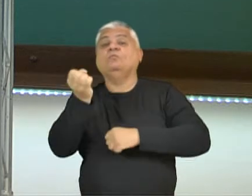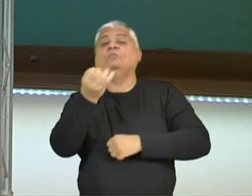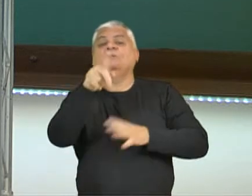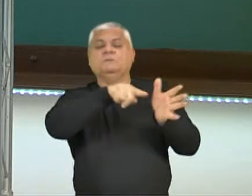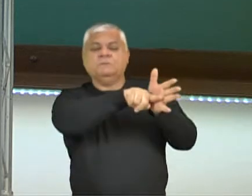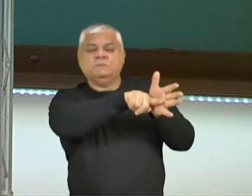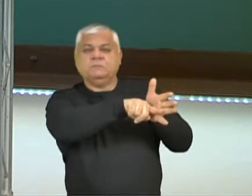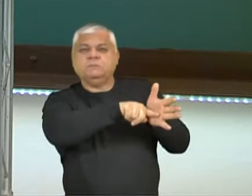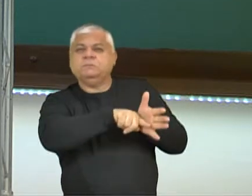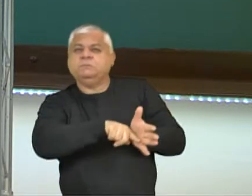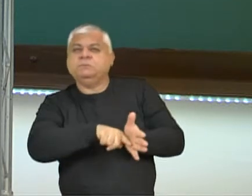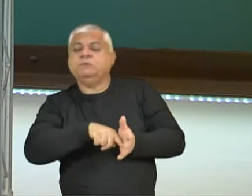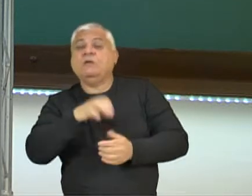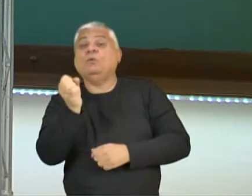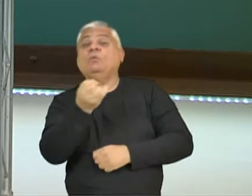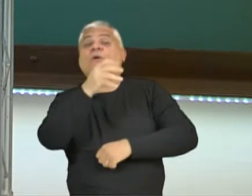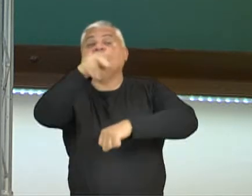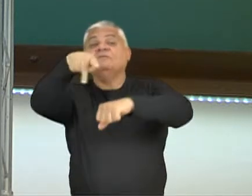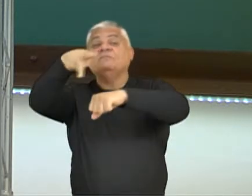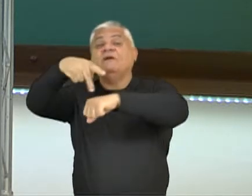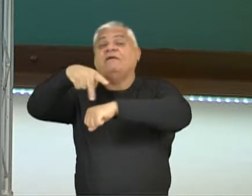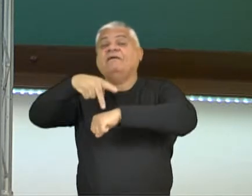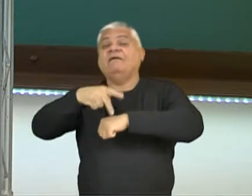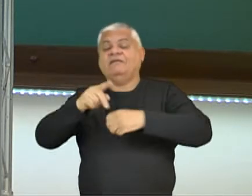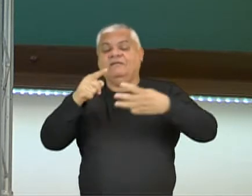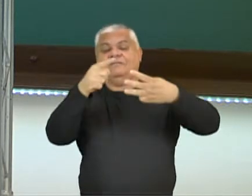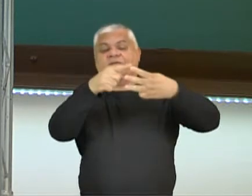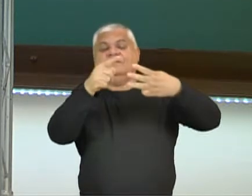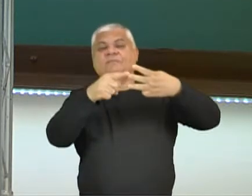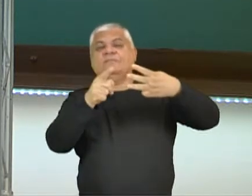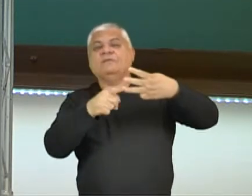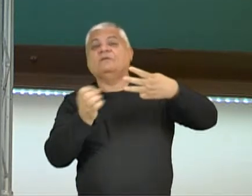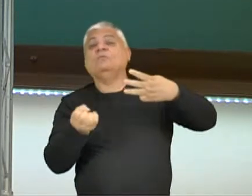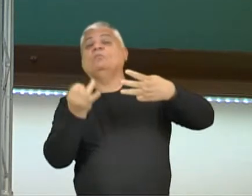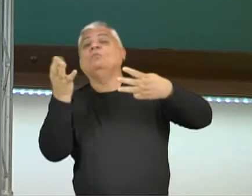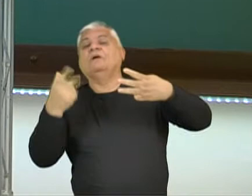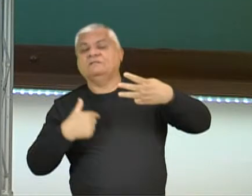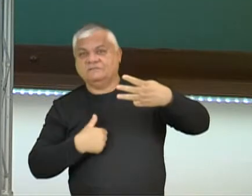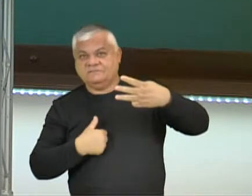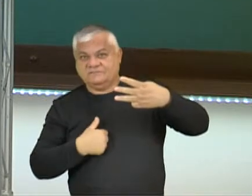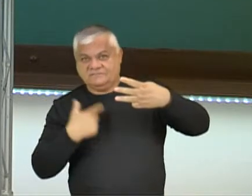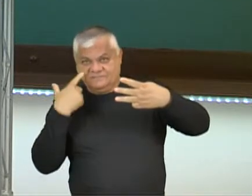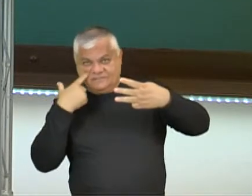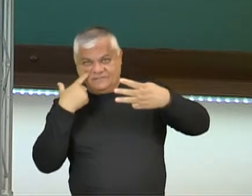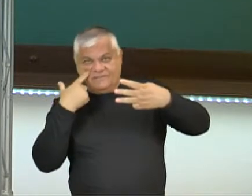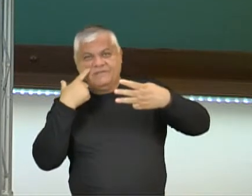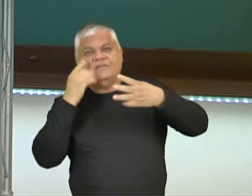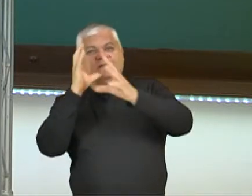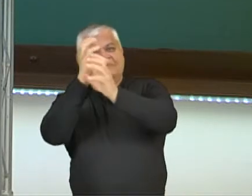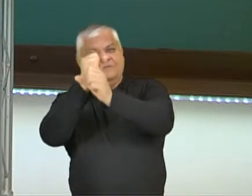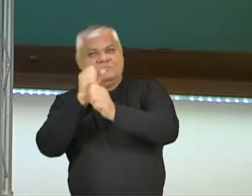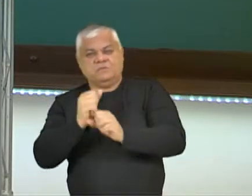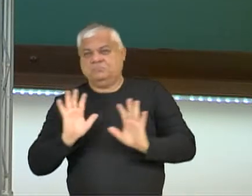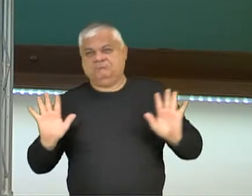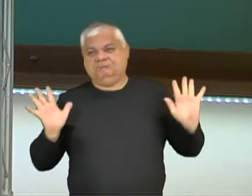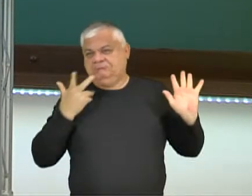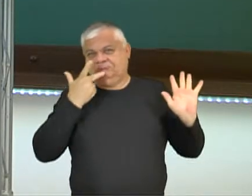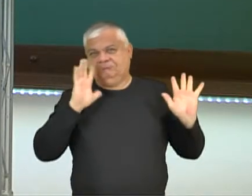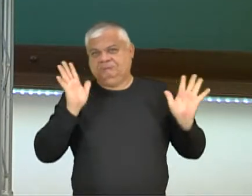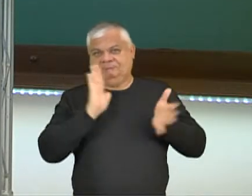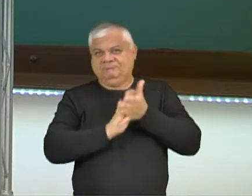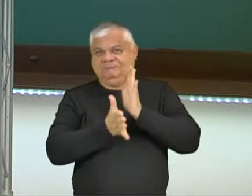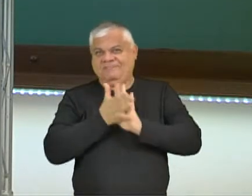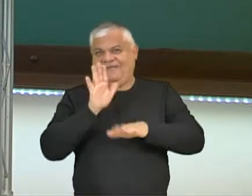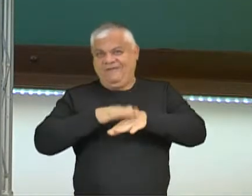Quantos países estão envolvidos aqui, ó, nesses 3 mais populares? O que é que você tem que fazer? Agora eu não conto. Vai